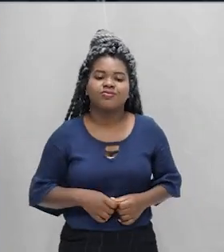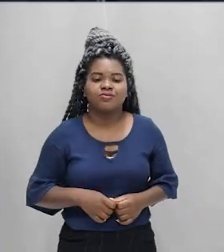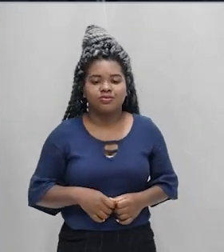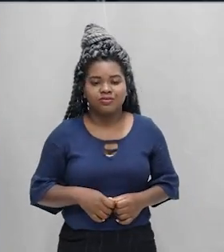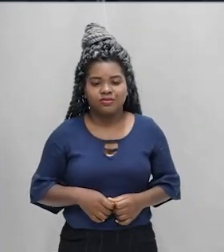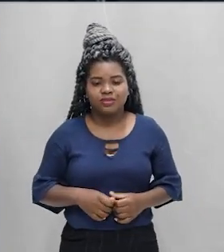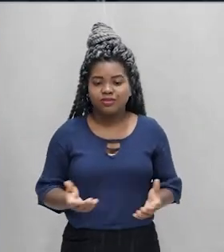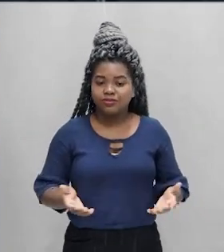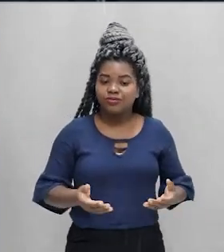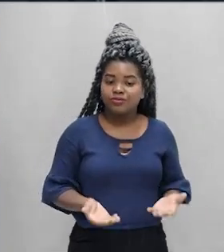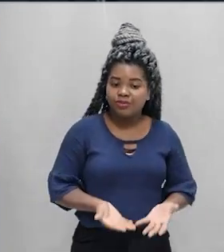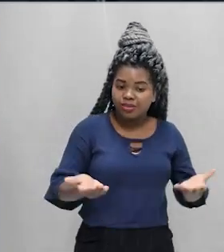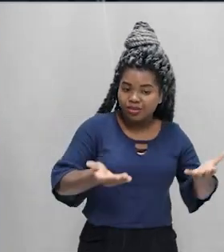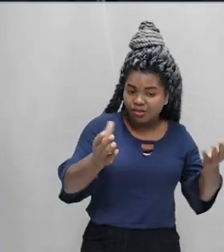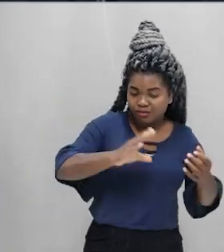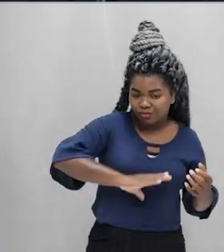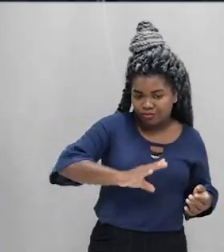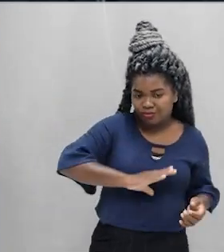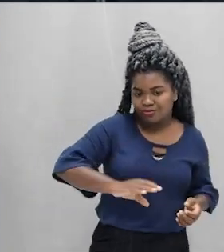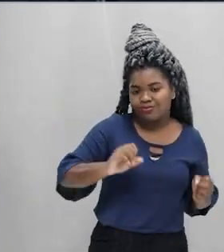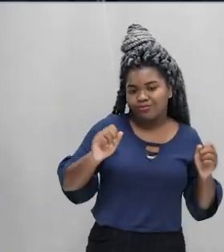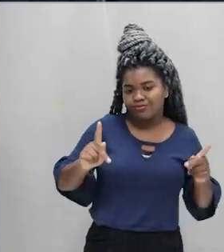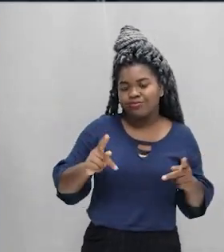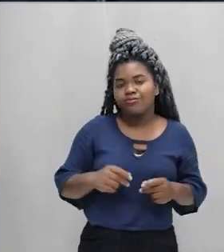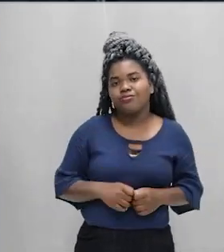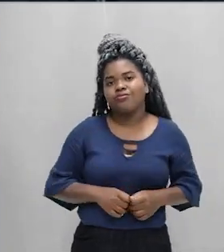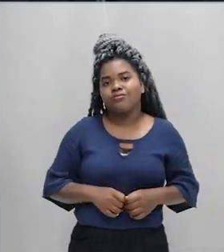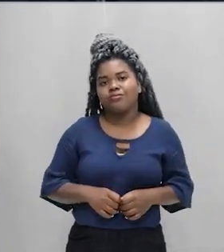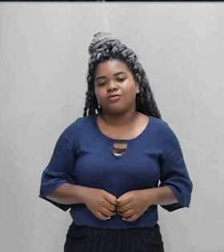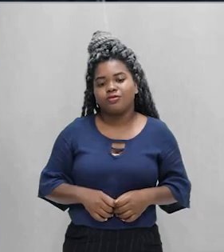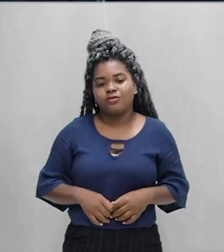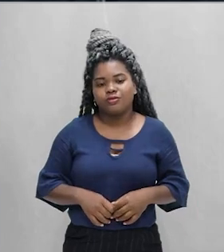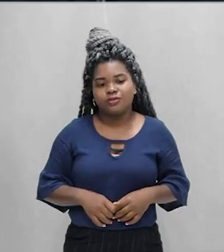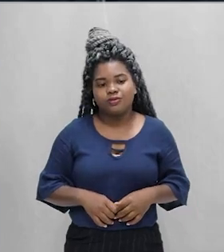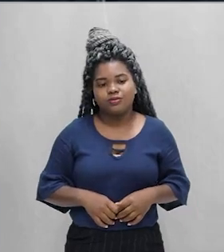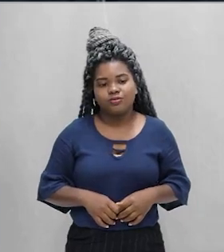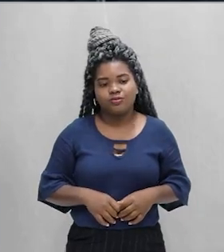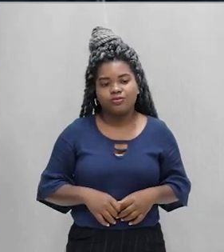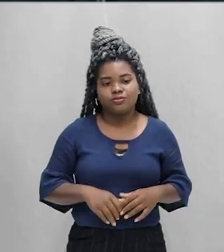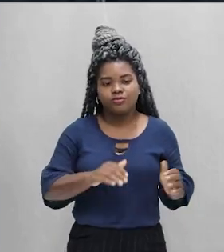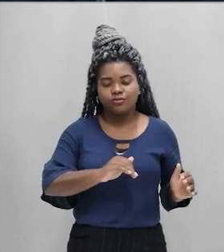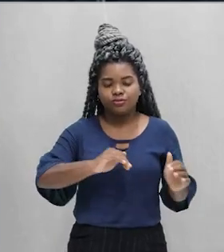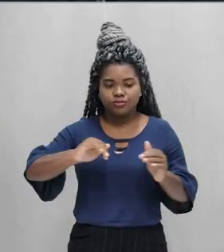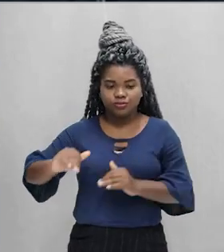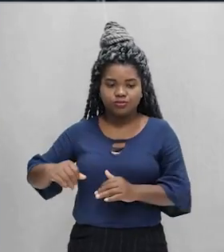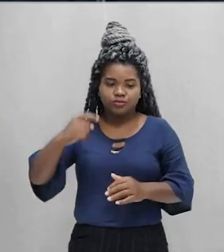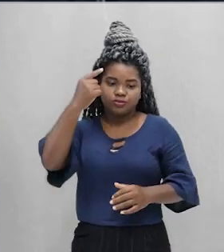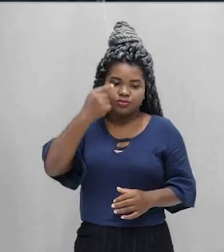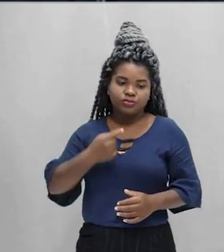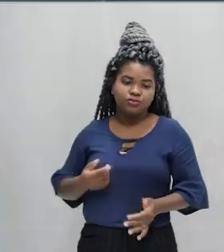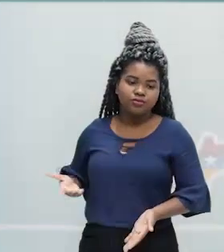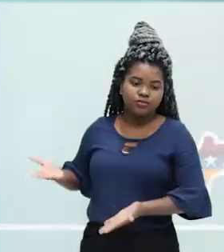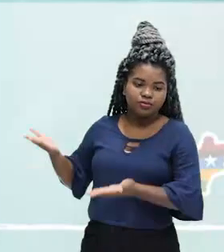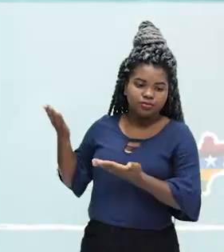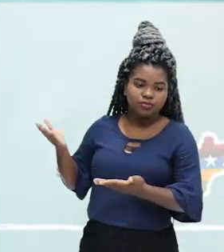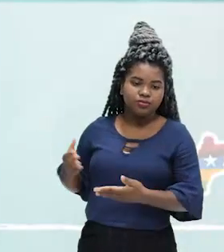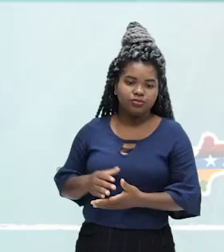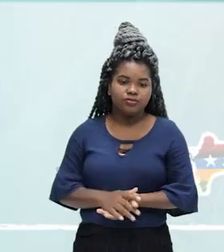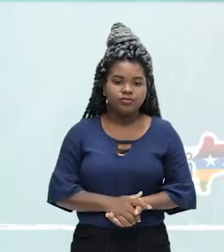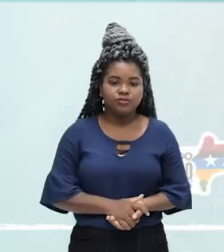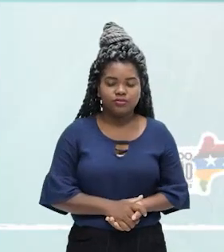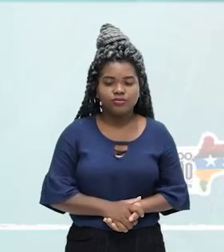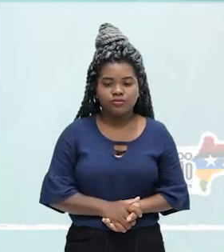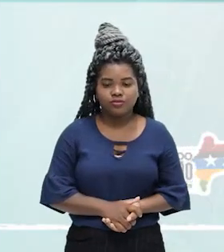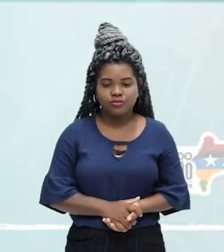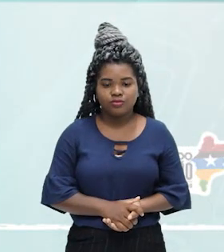Portugal, que era arcaico, que vai passar a entrar na modernidade, vamos dizer assim. Mais uma obra, novamente, eu trago para